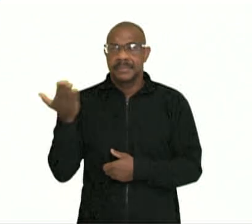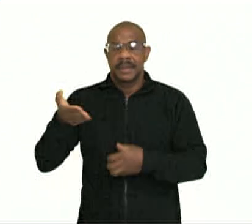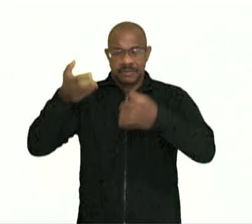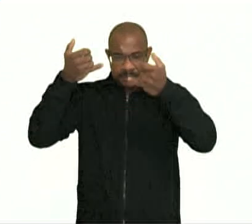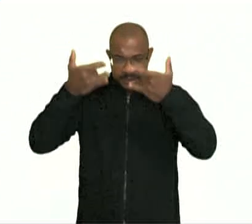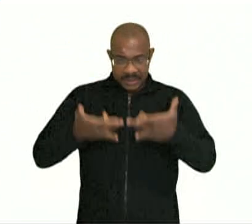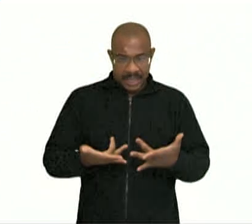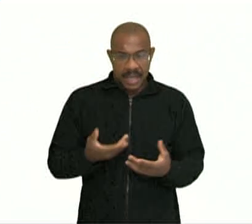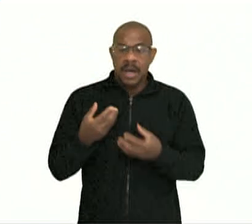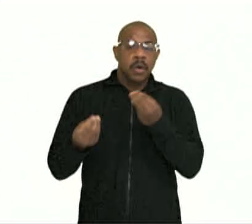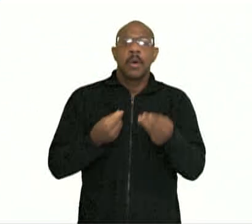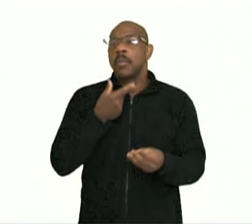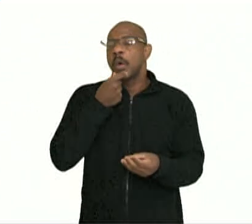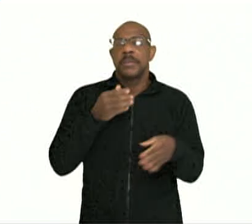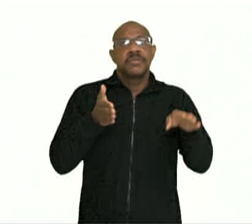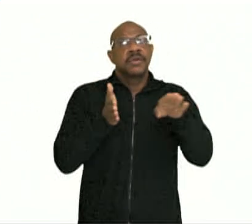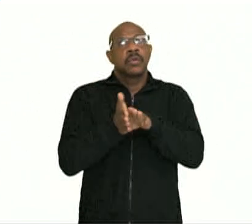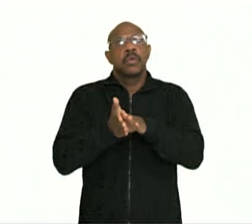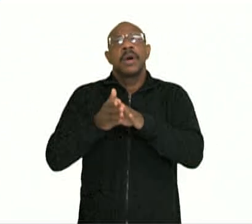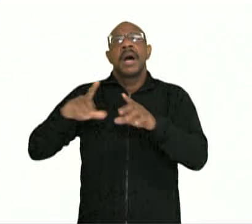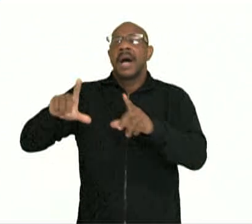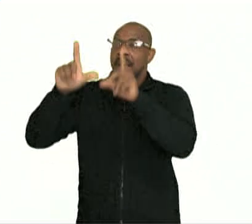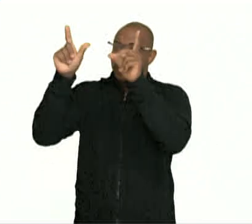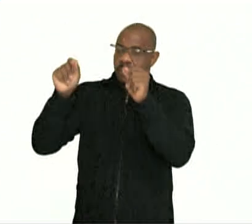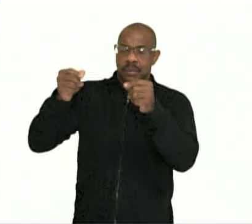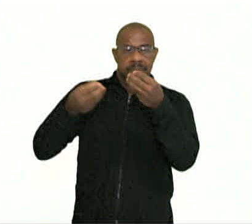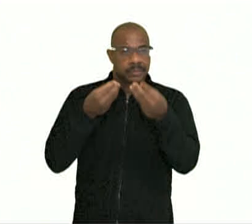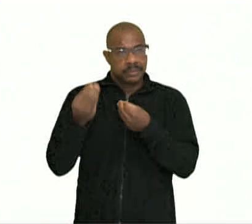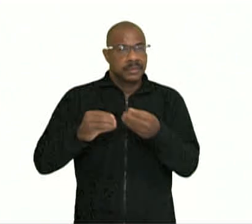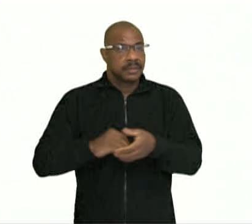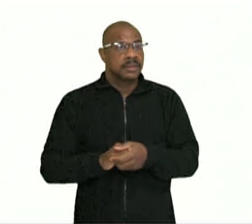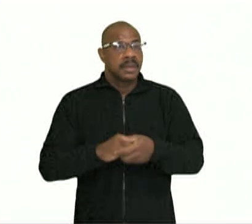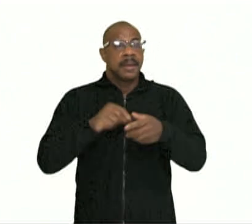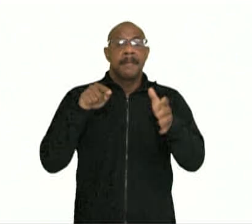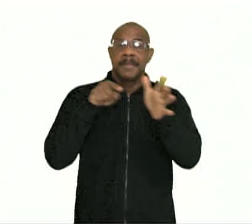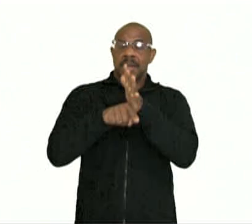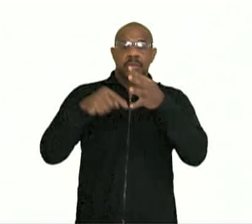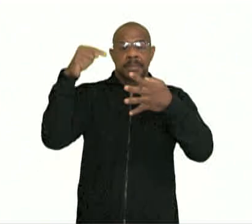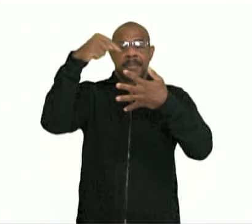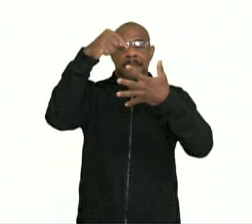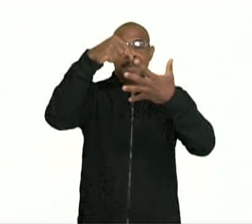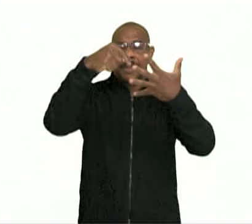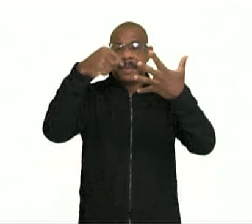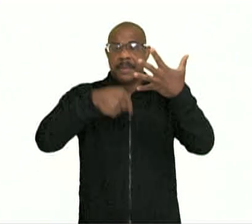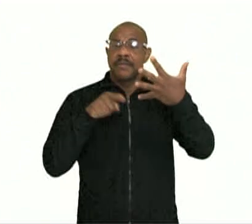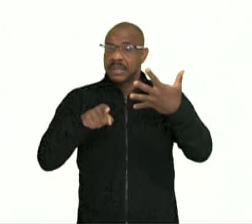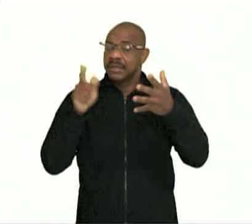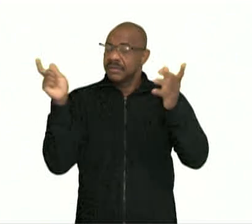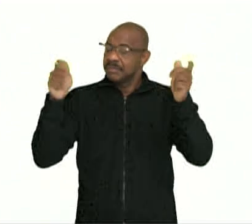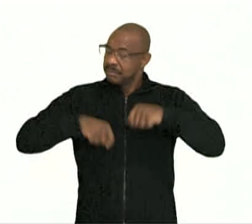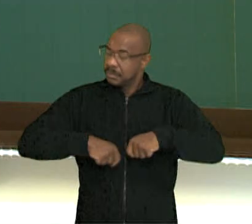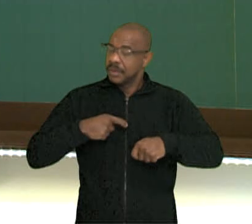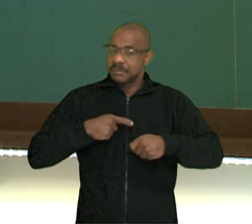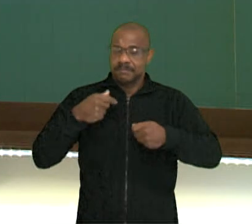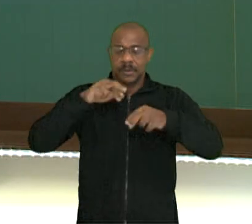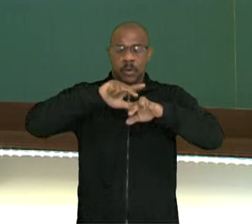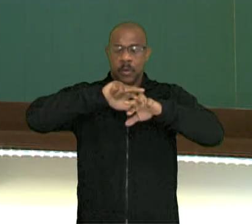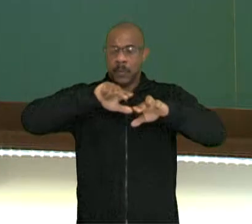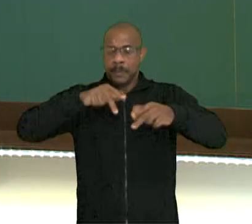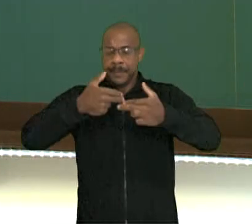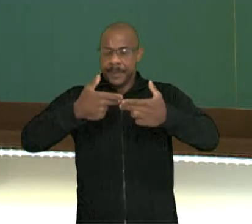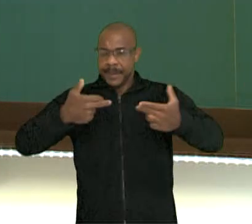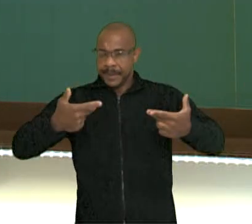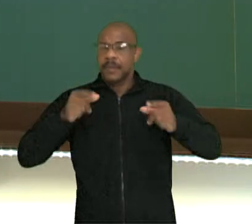ó, resumidinho para você, o lead. Então, com essas perguntinhas, você já puxa os elementos da notícia.